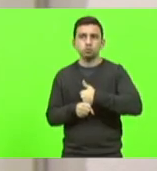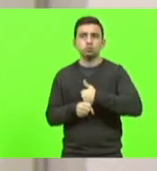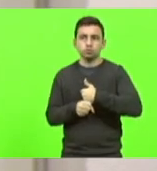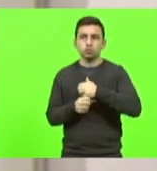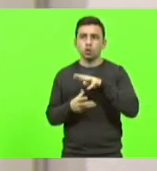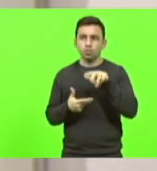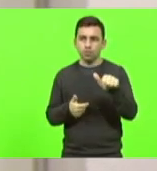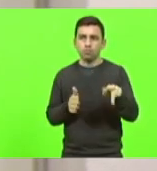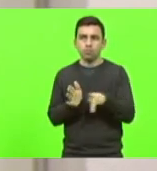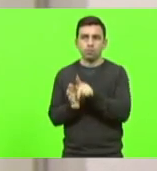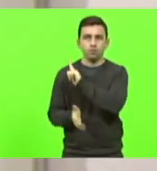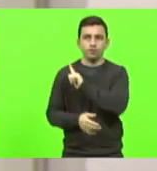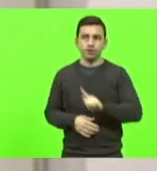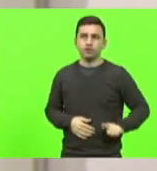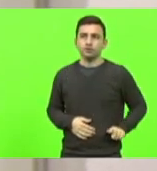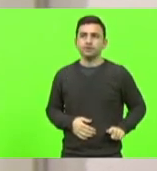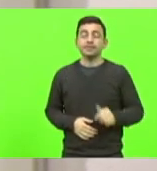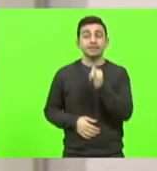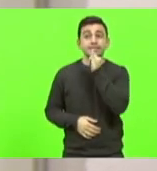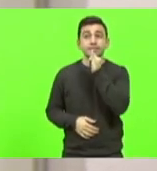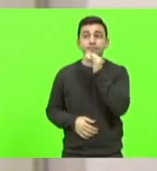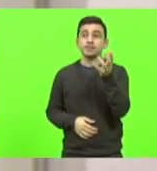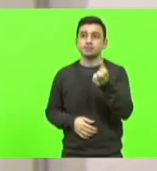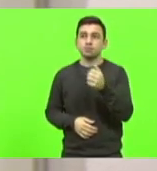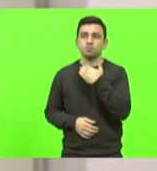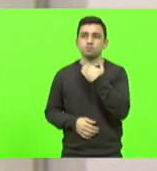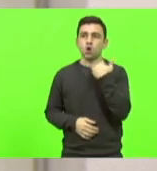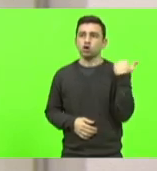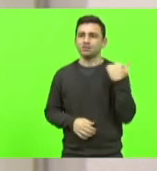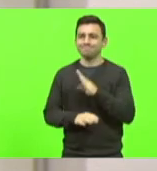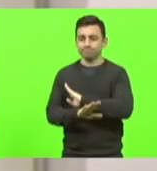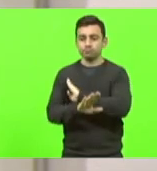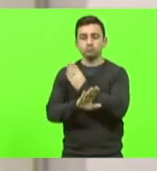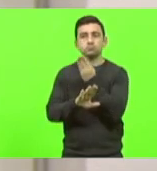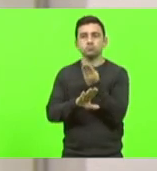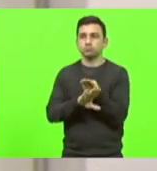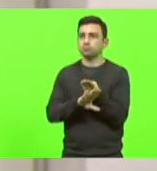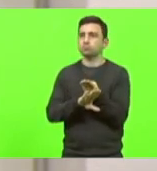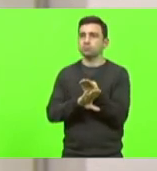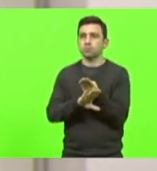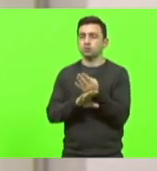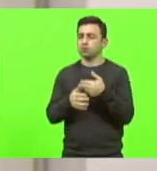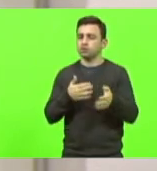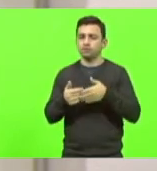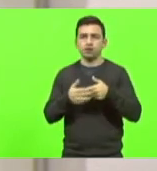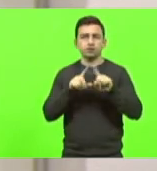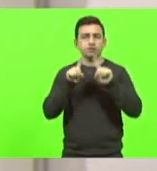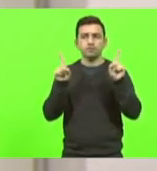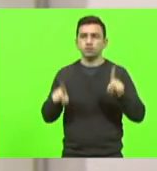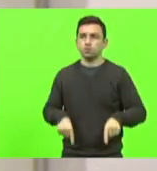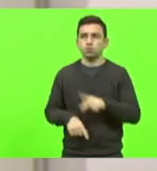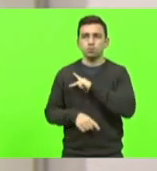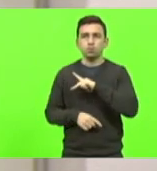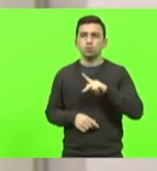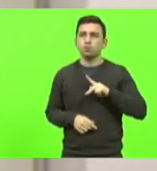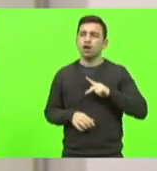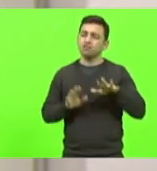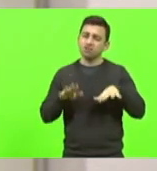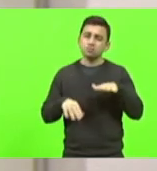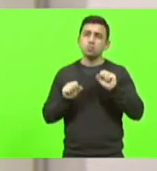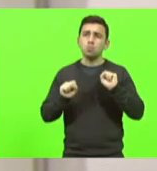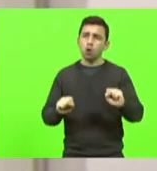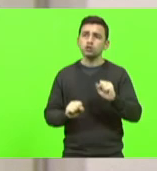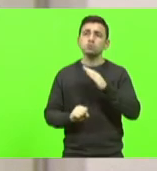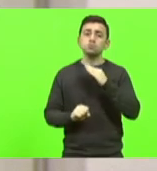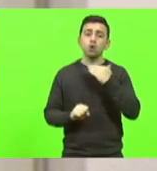exemplo da pensão por morte e integral de qualquer Servidor Público que vem a falecer